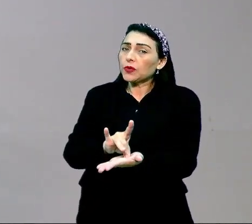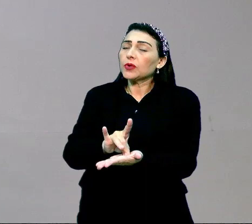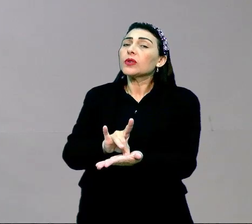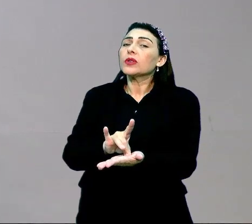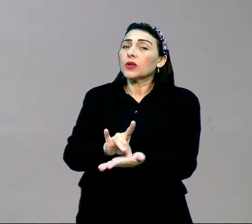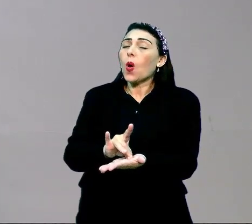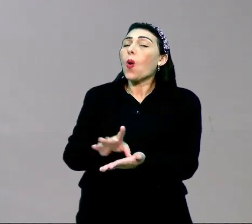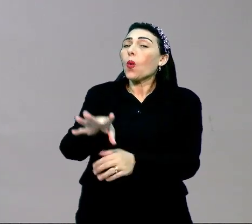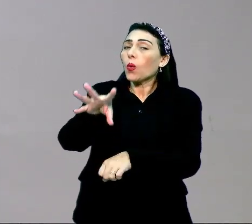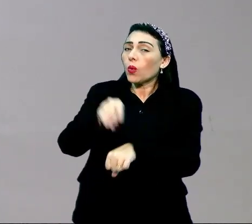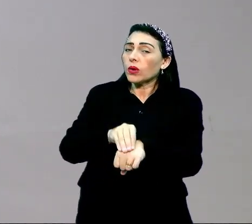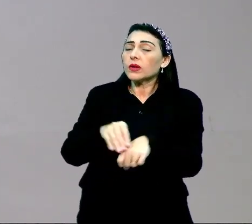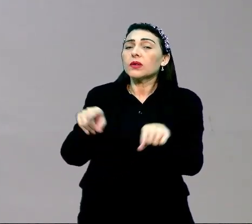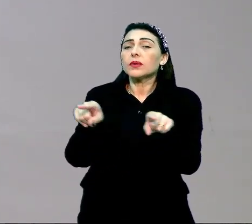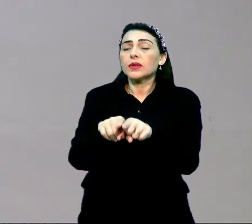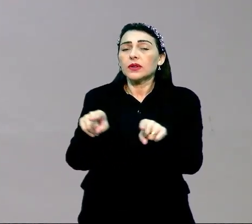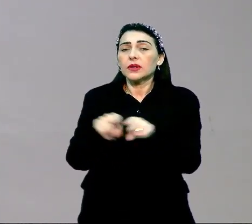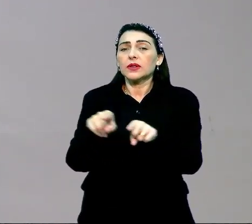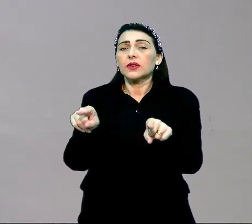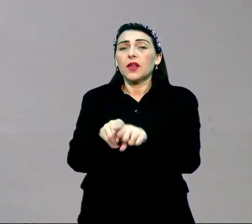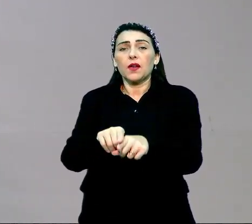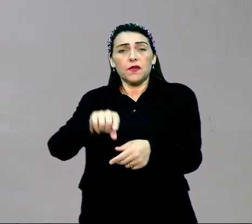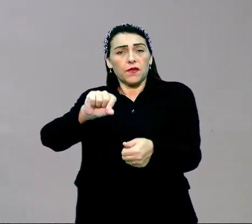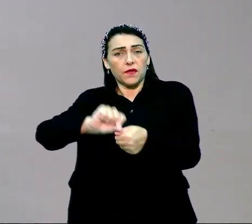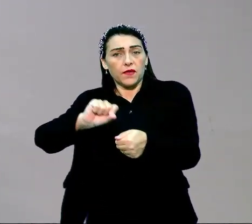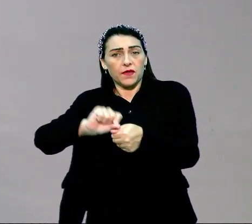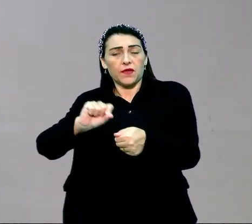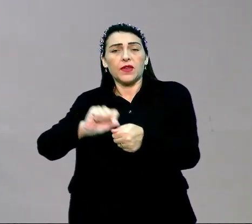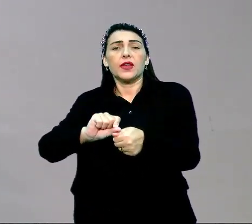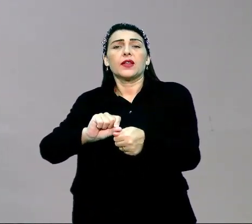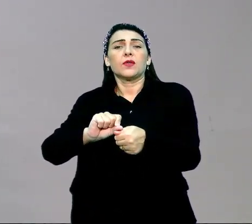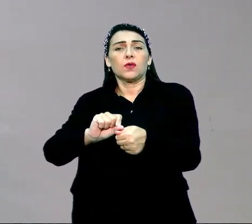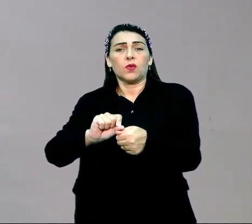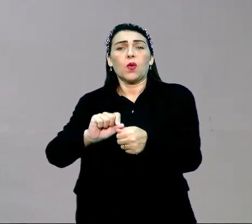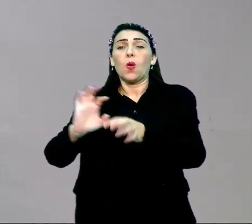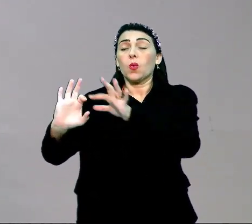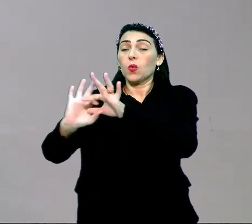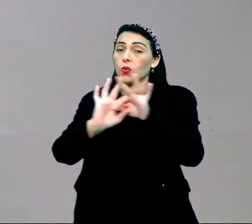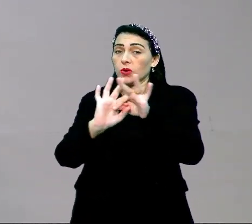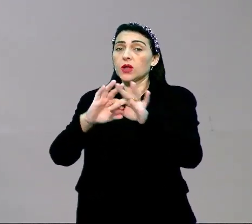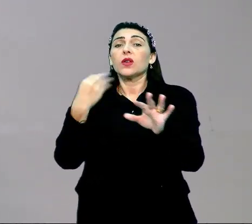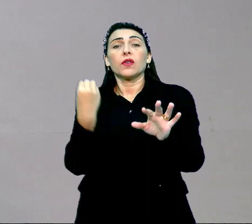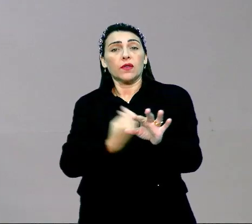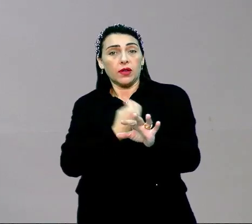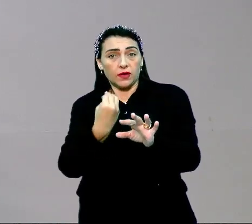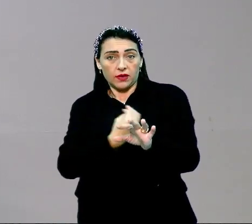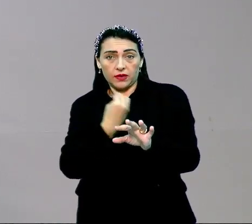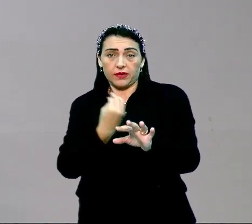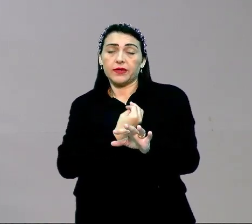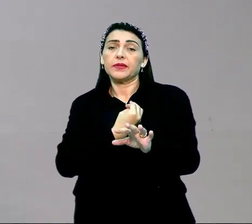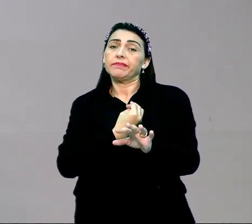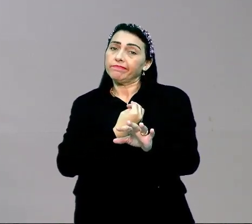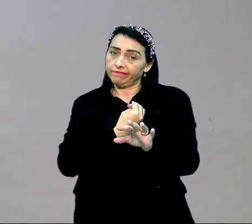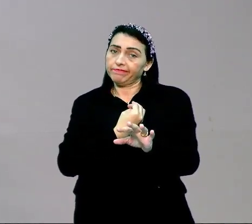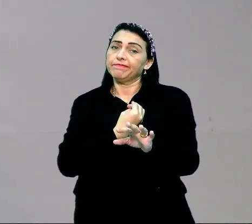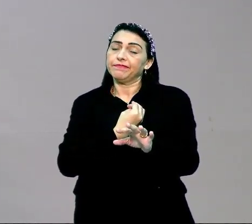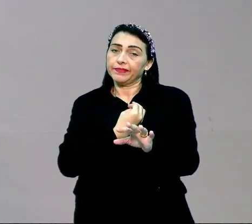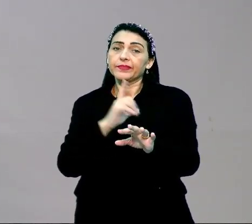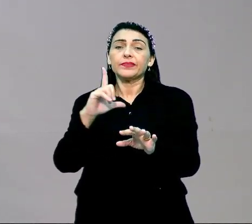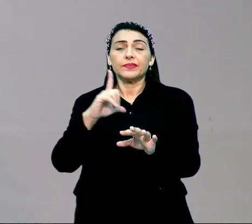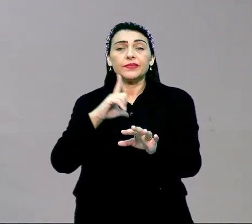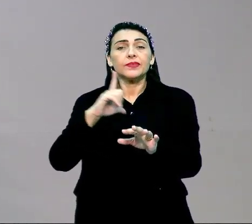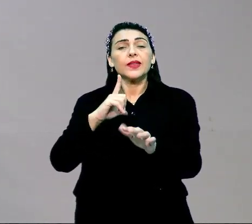aquele conhecimento ele é realmente efetivo e coerente com o contexto em que ele realmente deveria estar inserido. Então aqui a gente